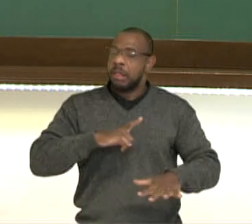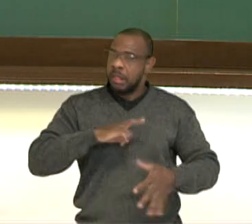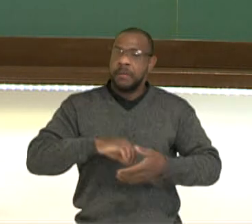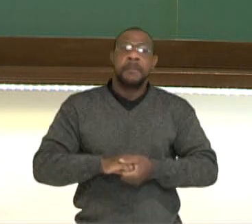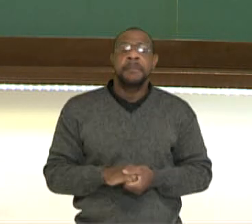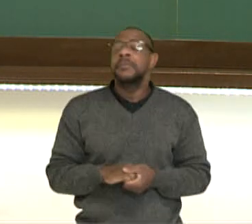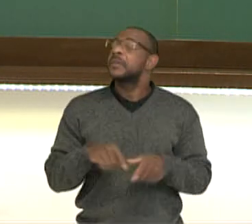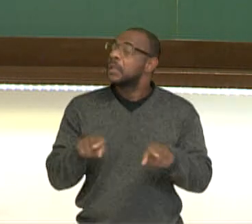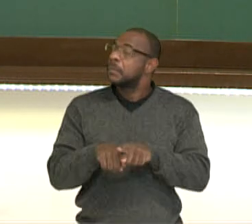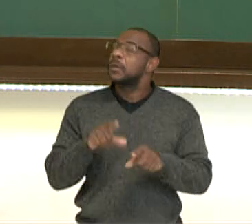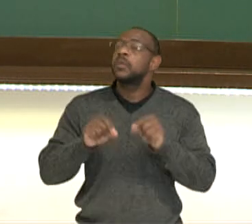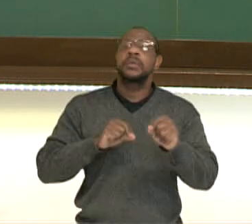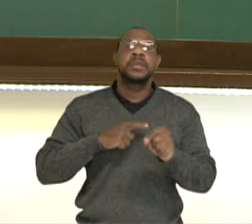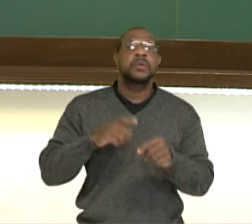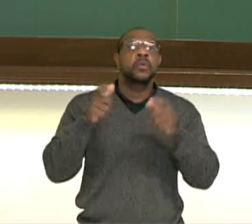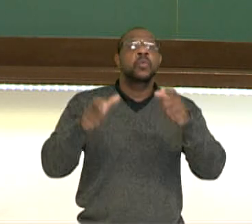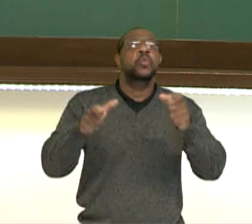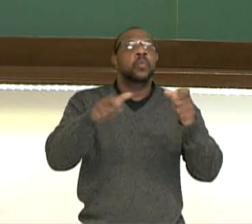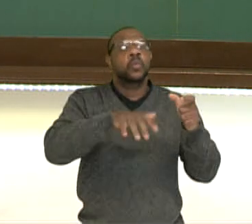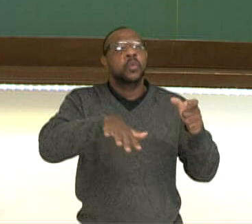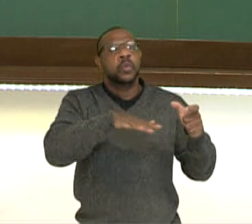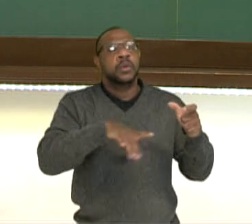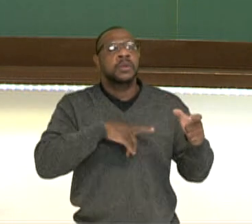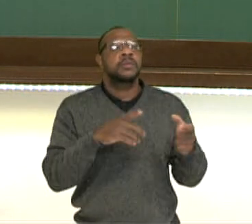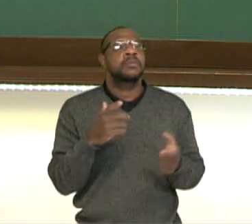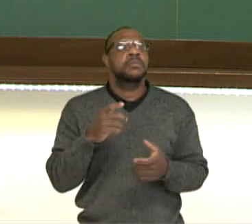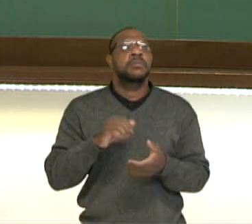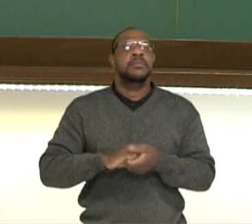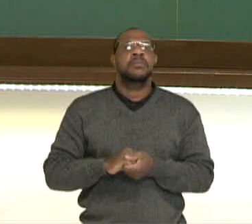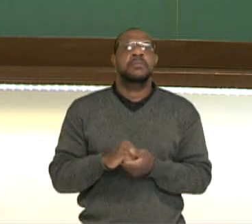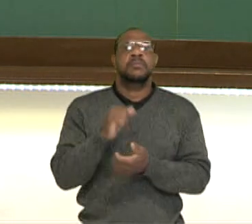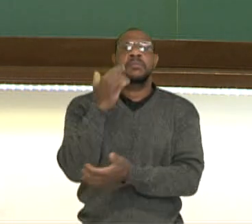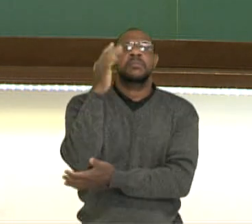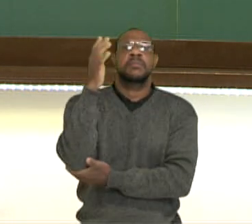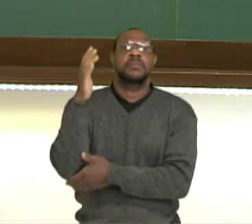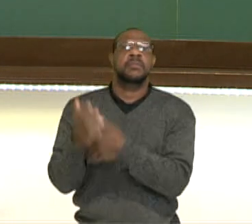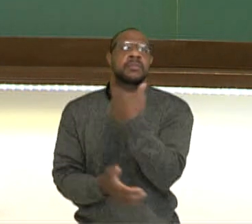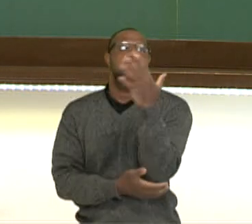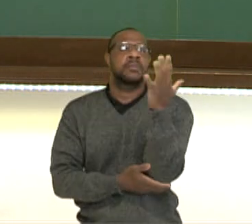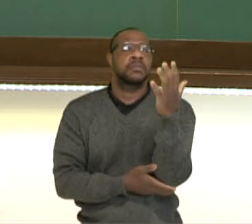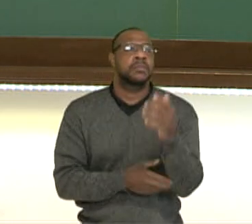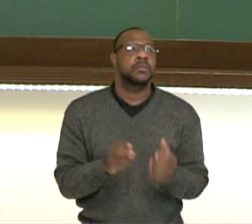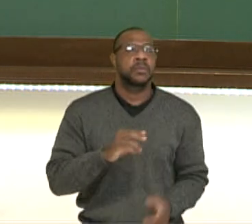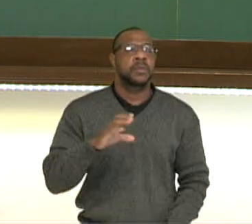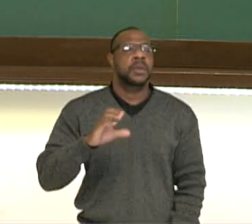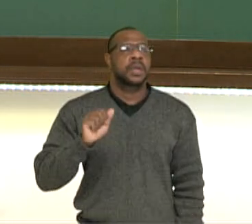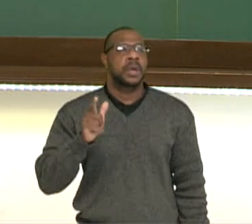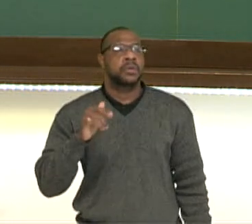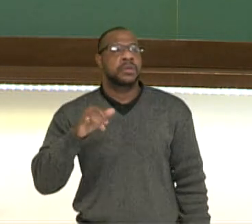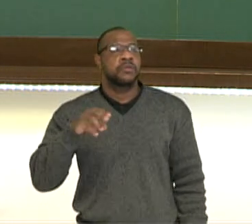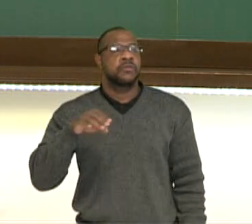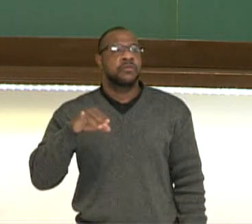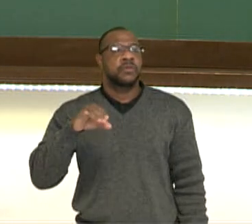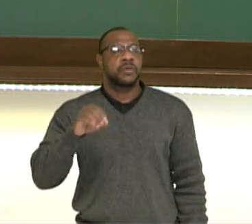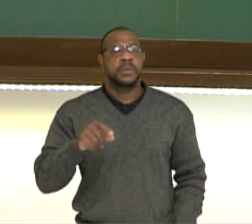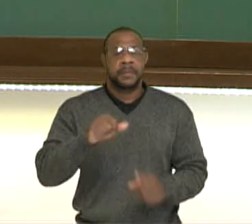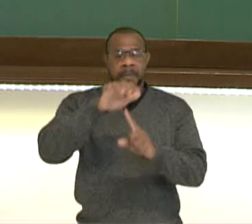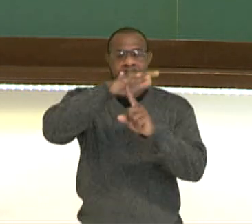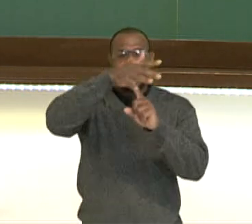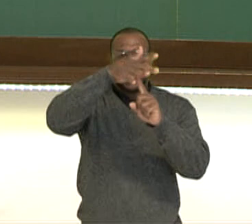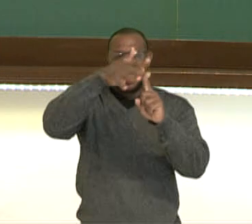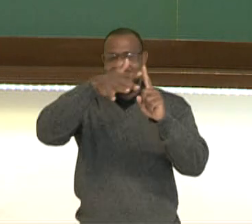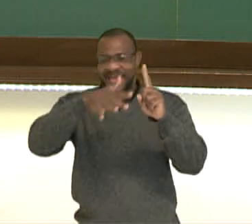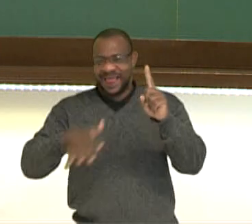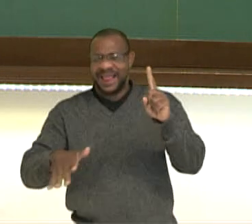aí nós vamos ter algumas árvores que são aquelas árvores chamadas de caducifólias, que elas acabam perdendo as suas folhas nos